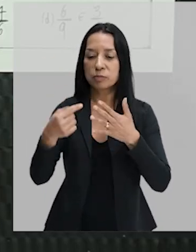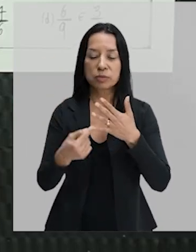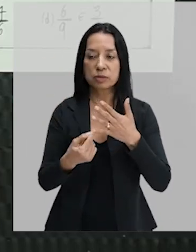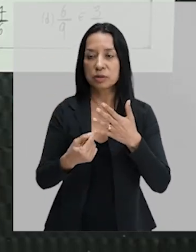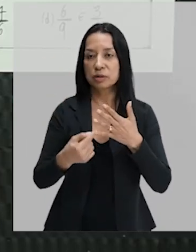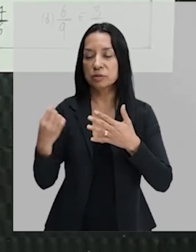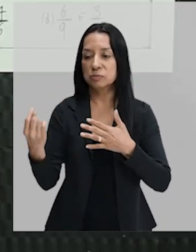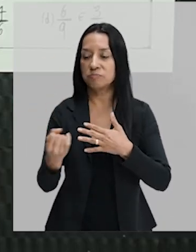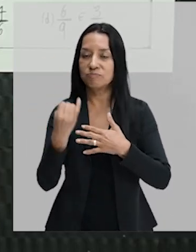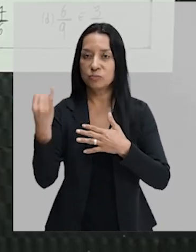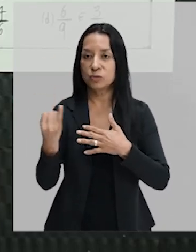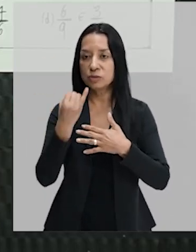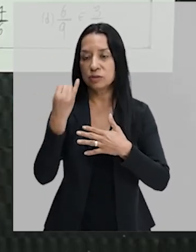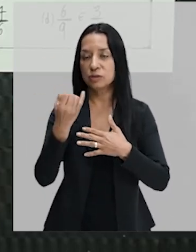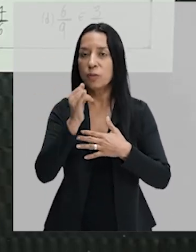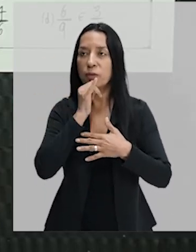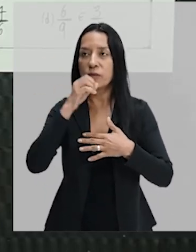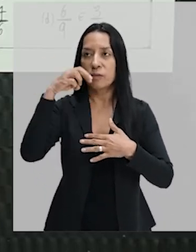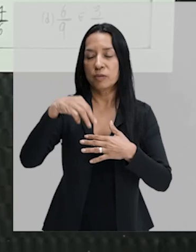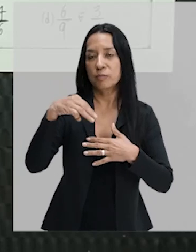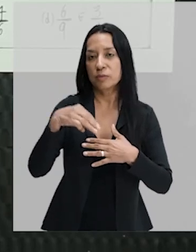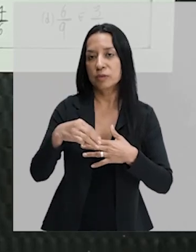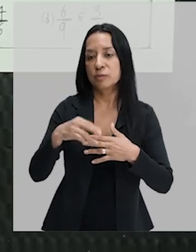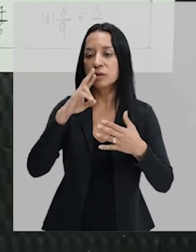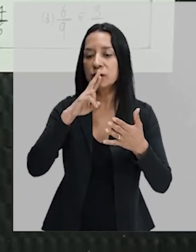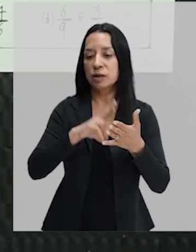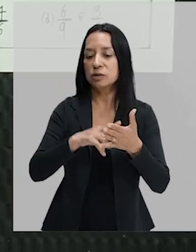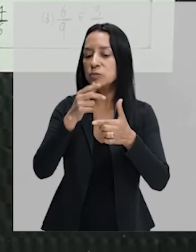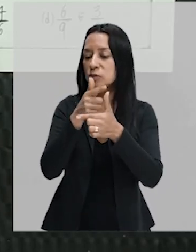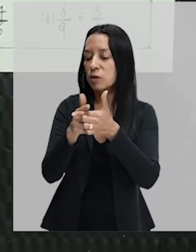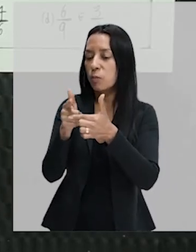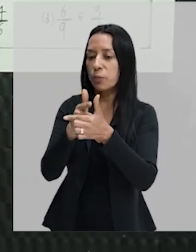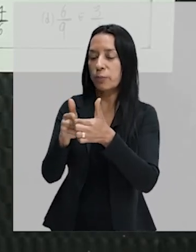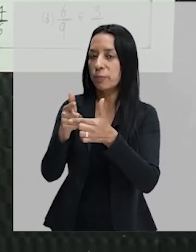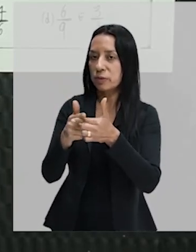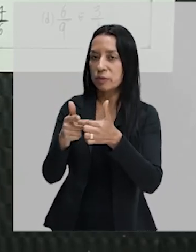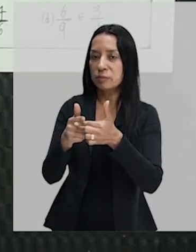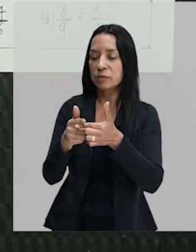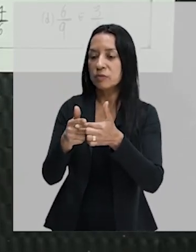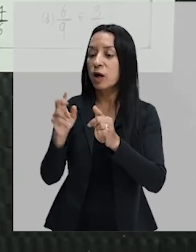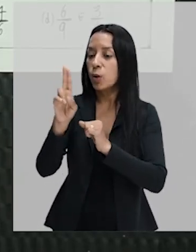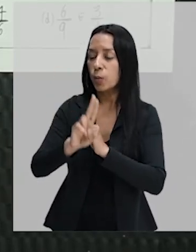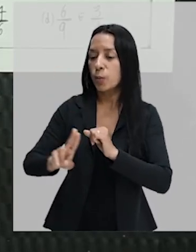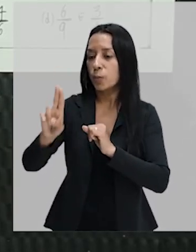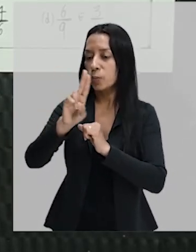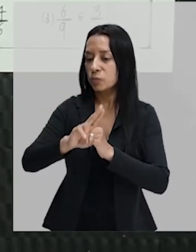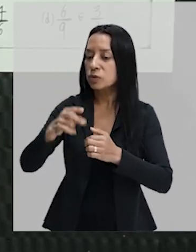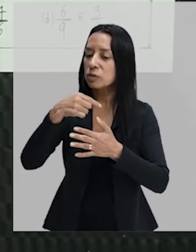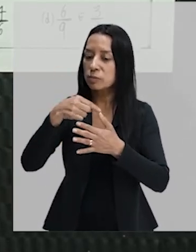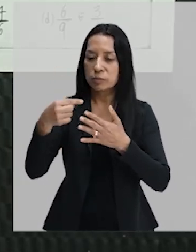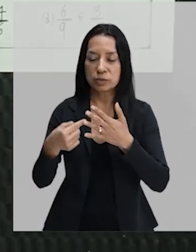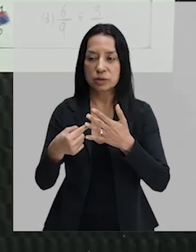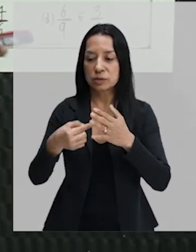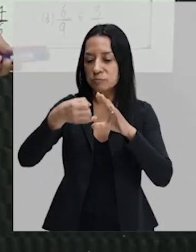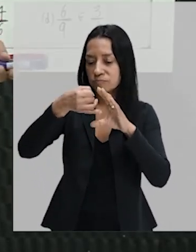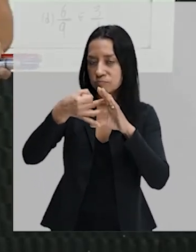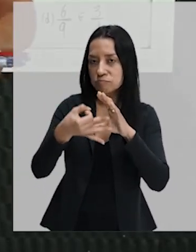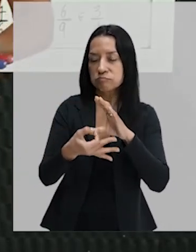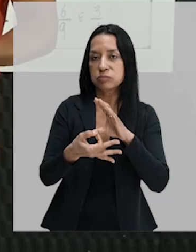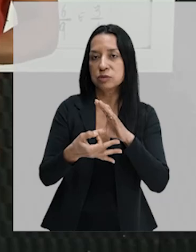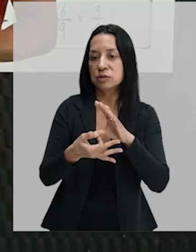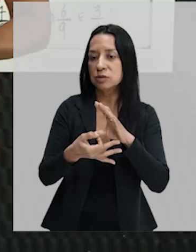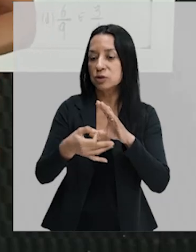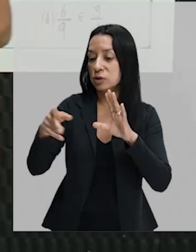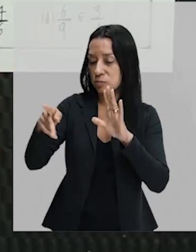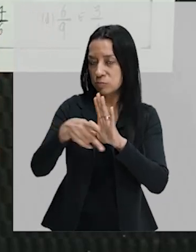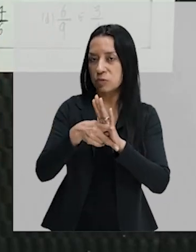vezes, quando você vai resolver um problema, a gente vai aplicar as propriedades, que são características daquilo ali. Quando eu falo de propriedade, é